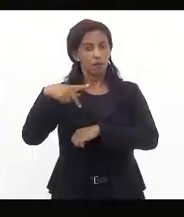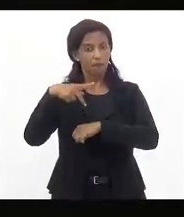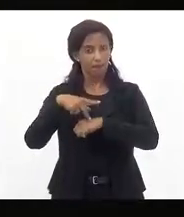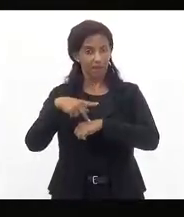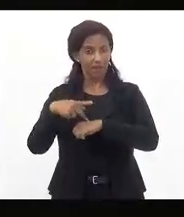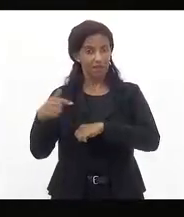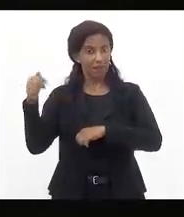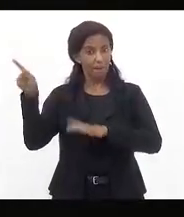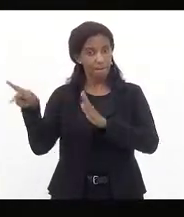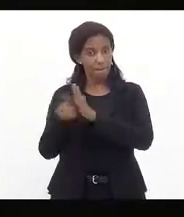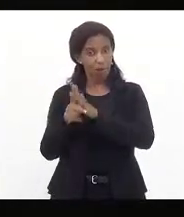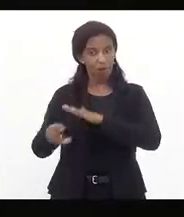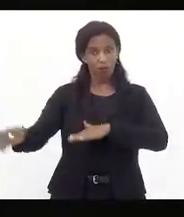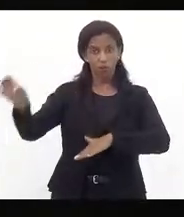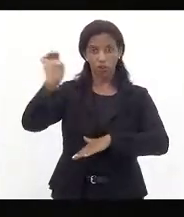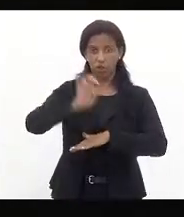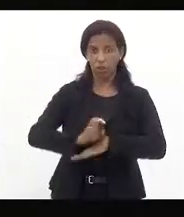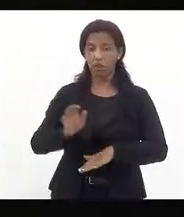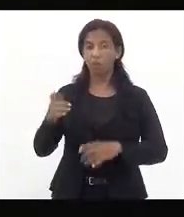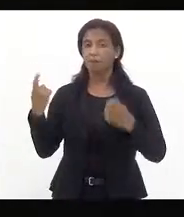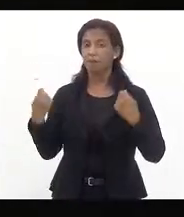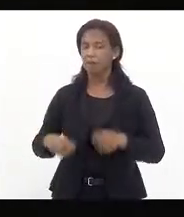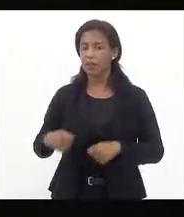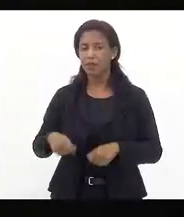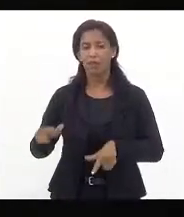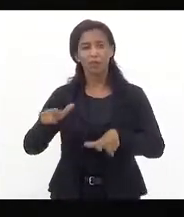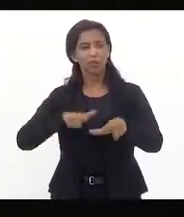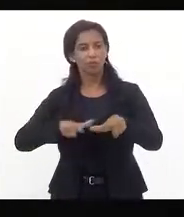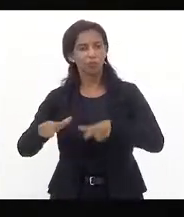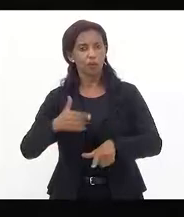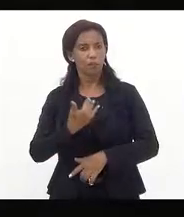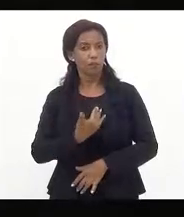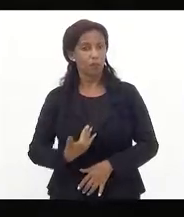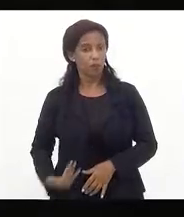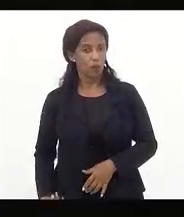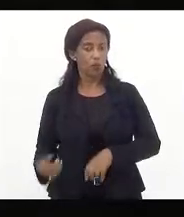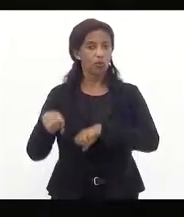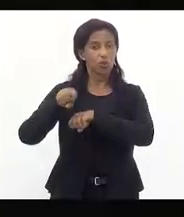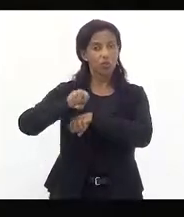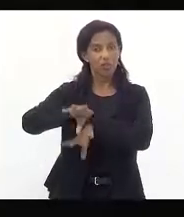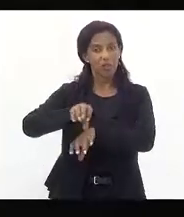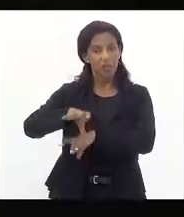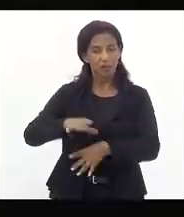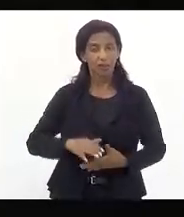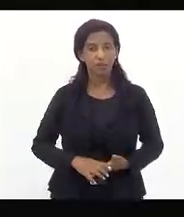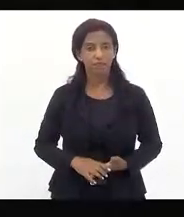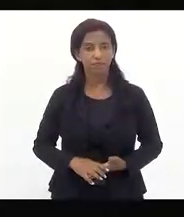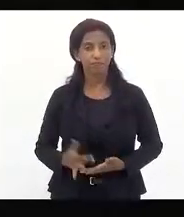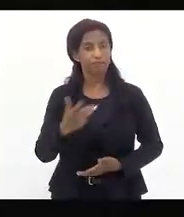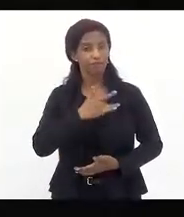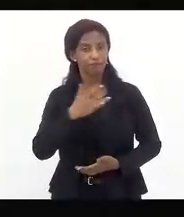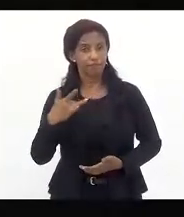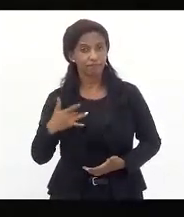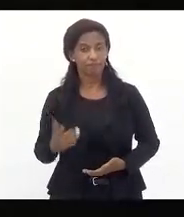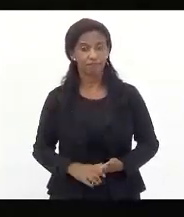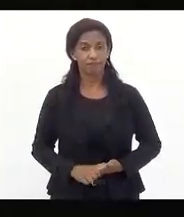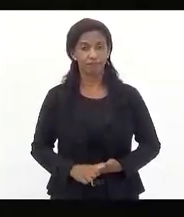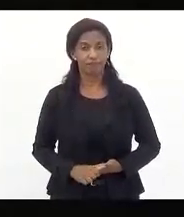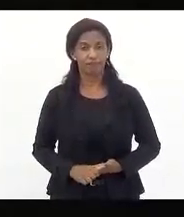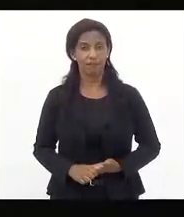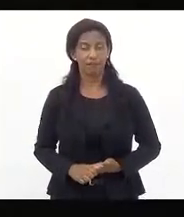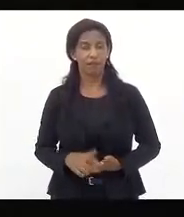desse Estado, depende dos serviços públicos de educação, de saúde,